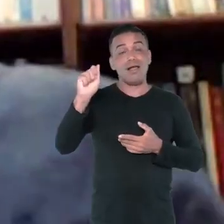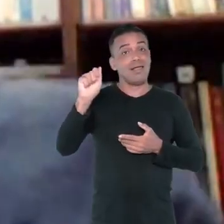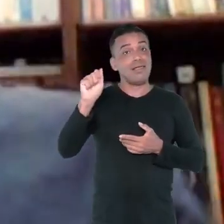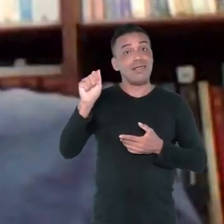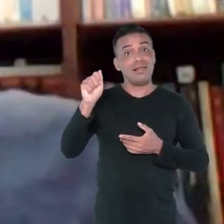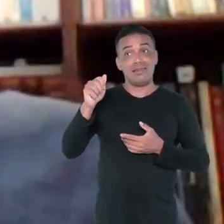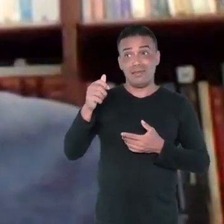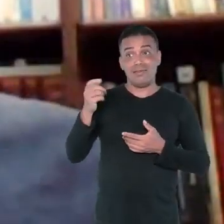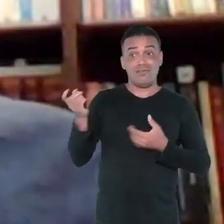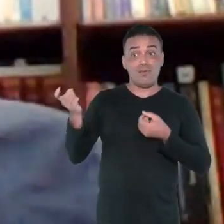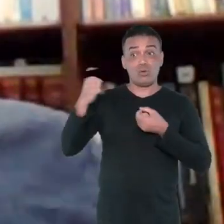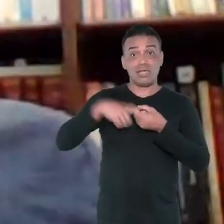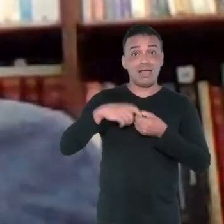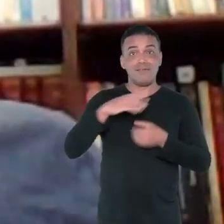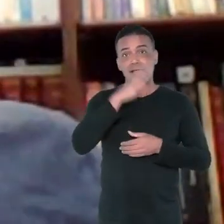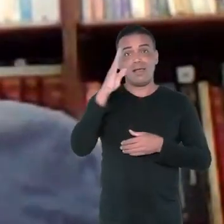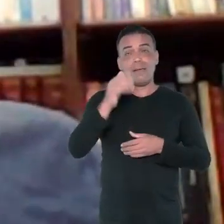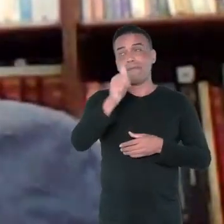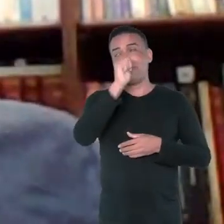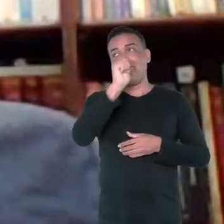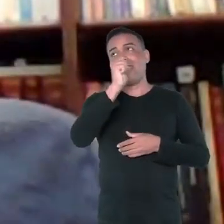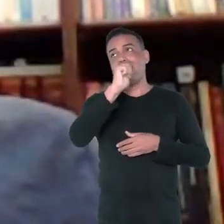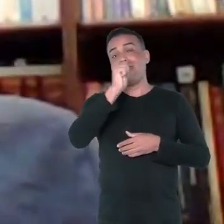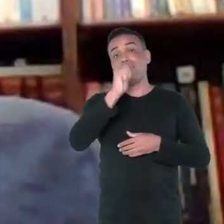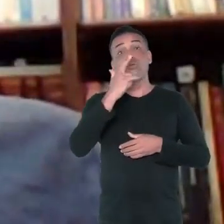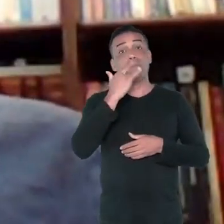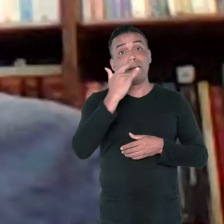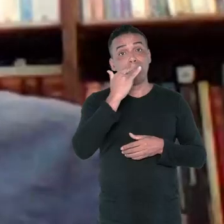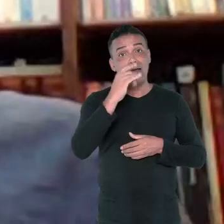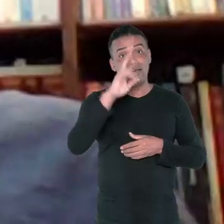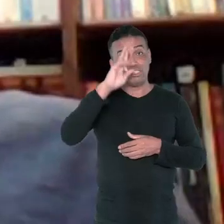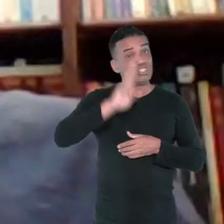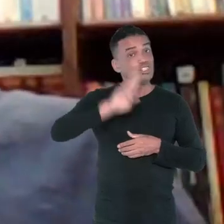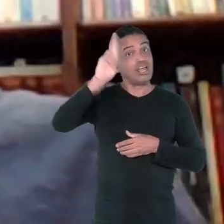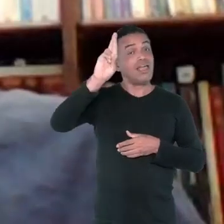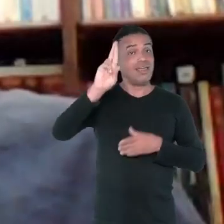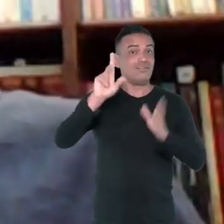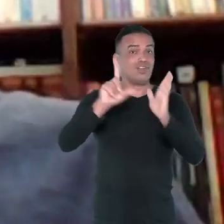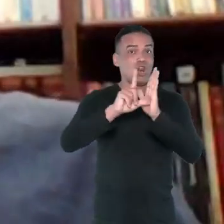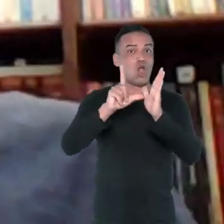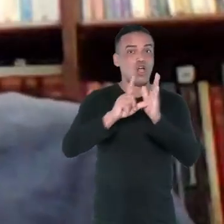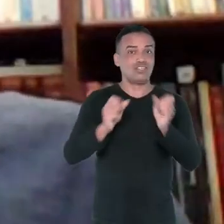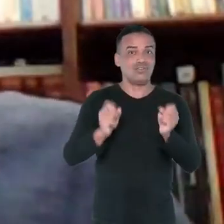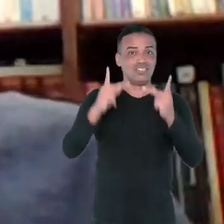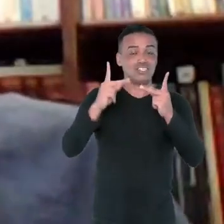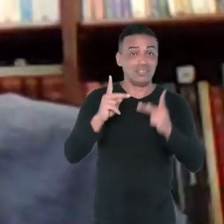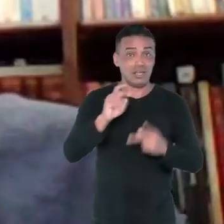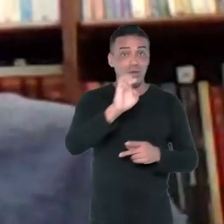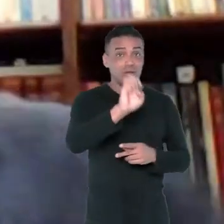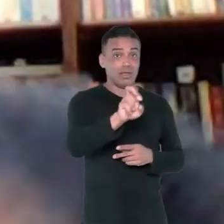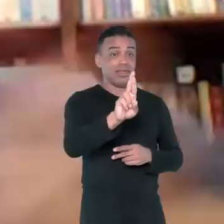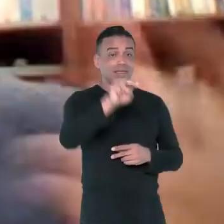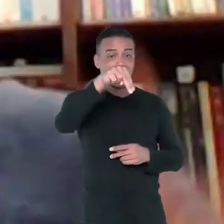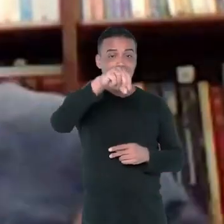bêbado, né, porque o pai dele era o dono daquele sebo, o seu Ernesto. Quando eu o conheci, ele já tinha